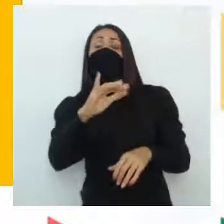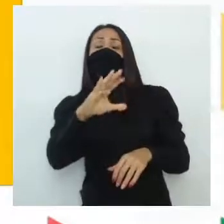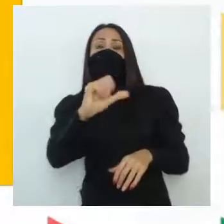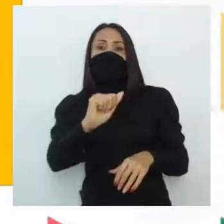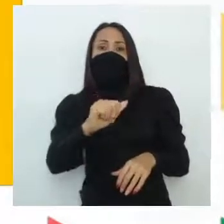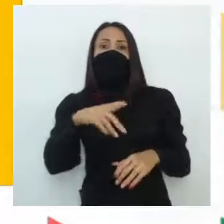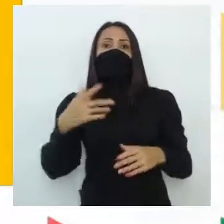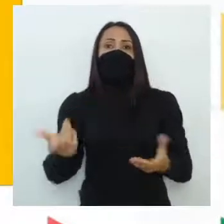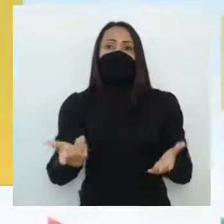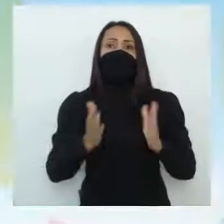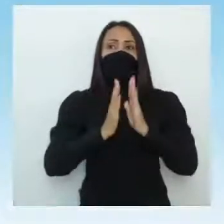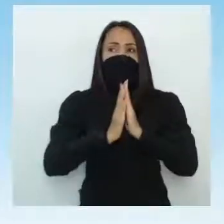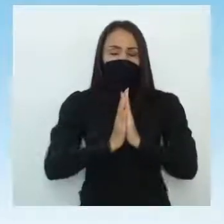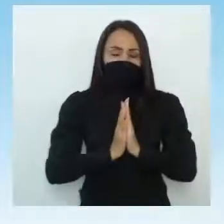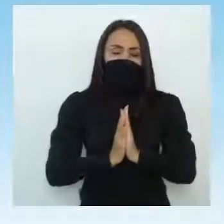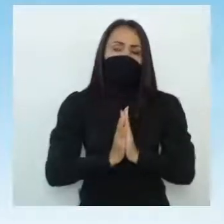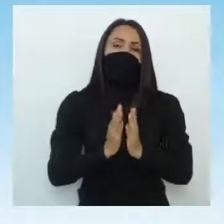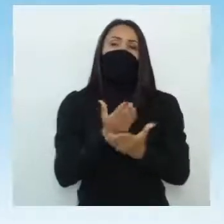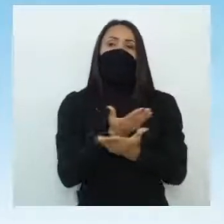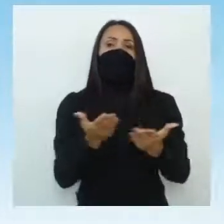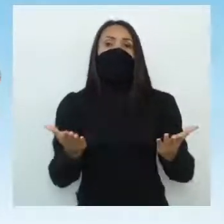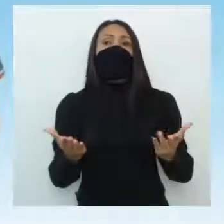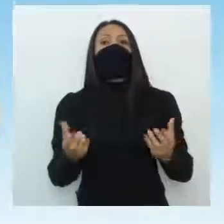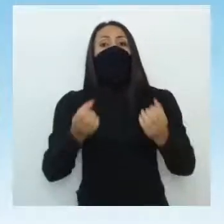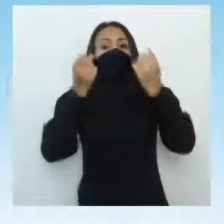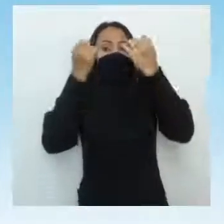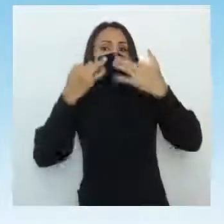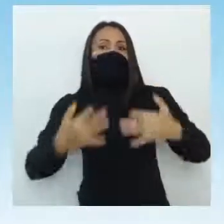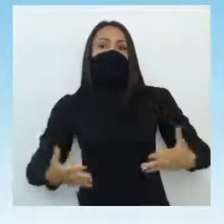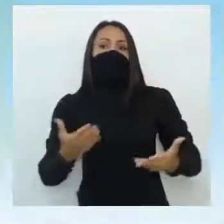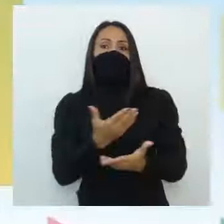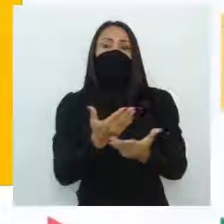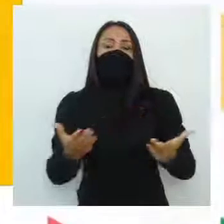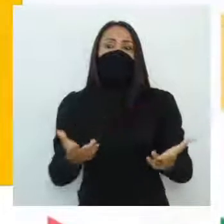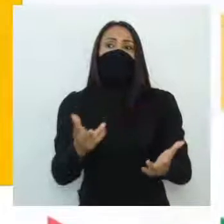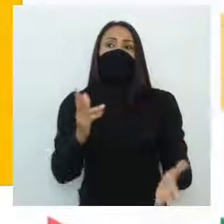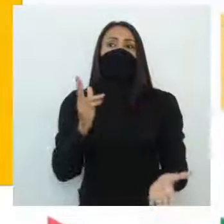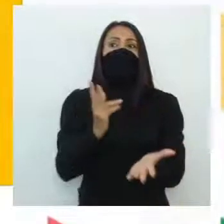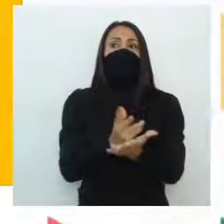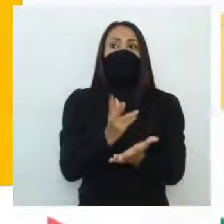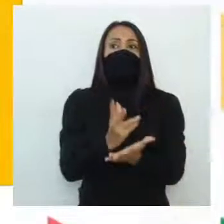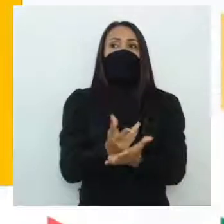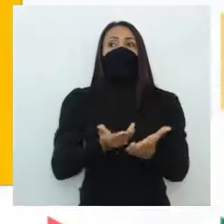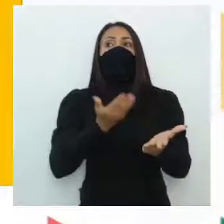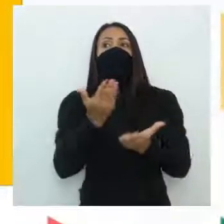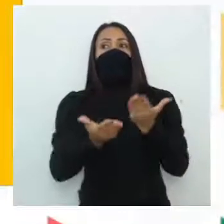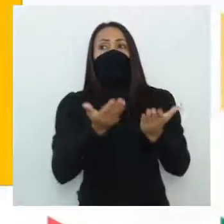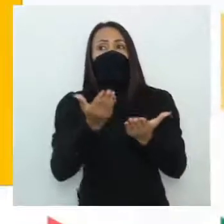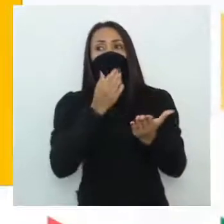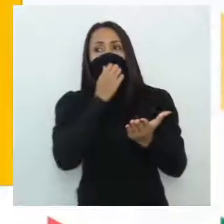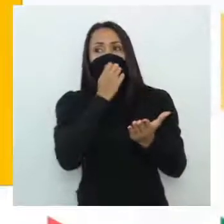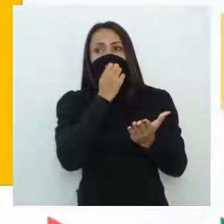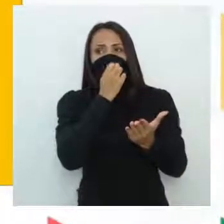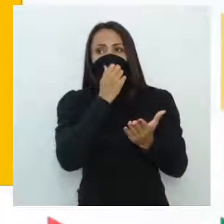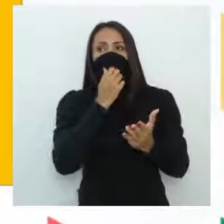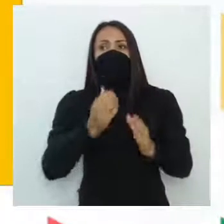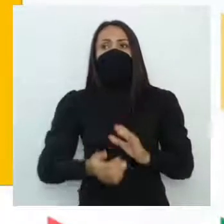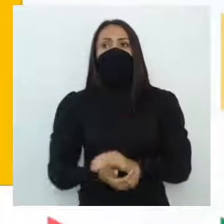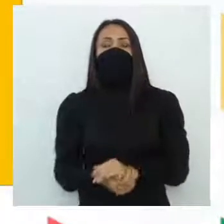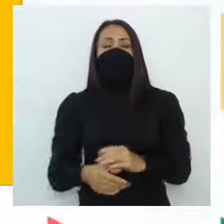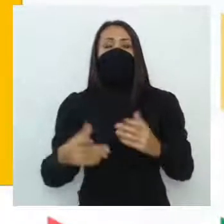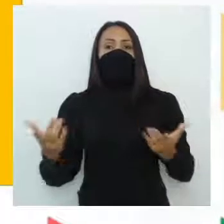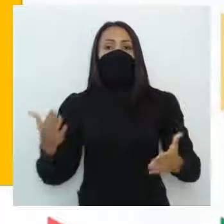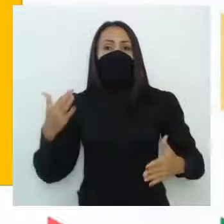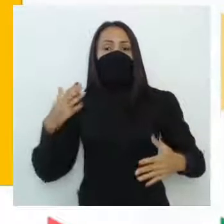corpo presente. E trago para vocês aqui o mesmo veículo que a levou, certo? O corpo da Madre